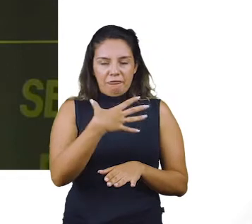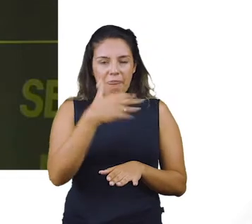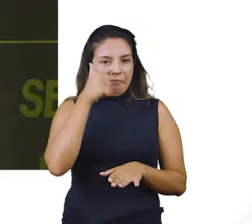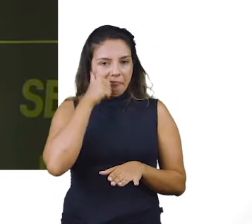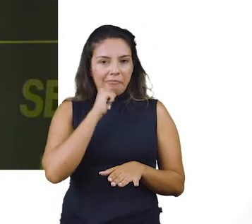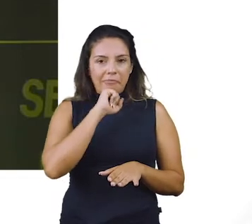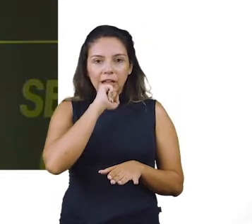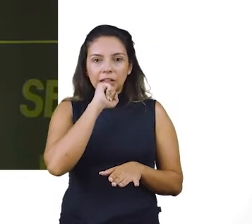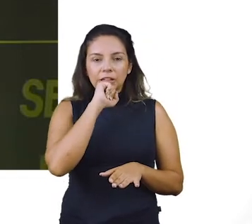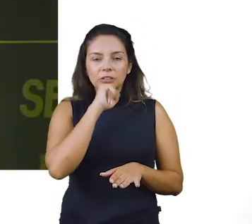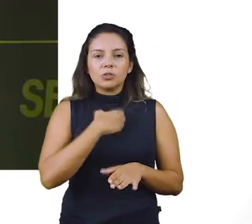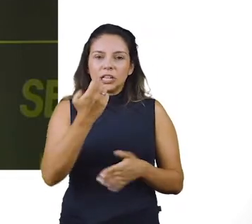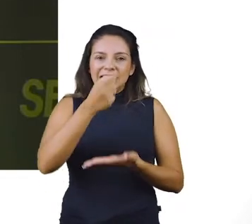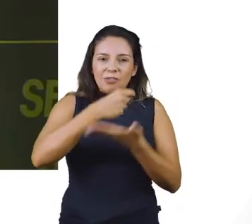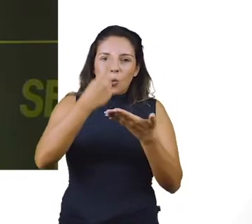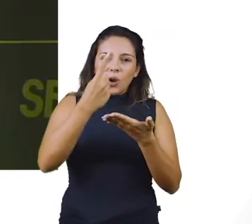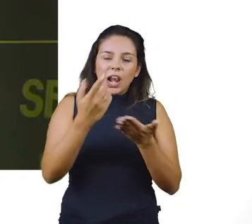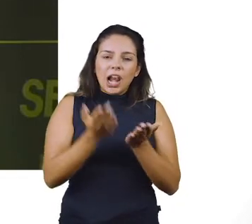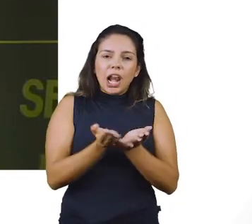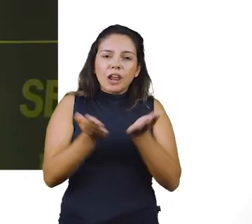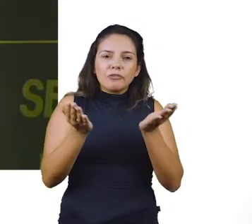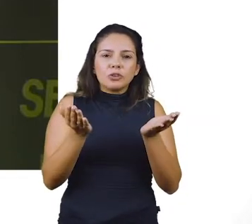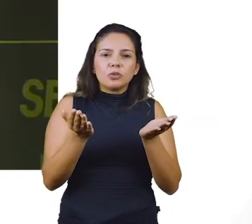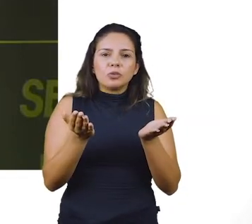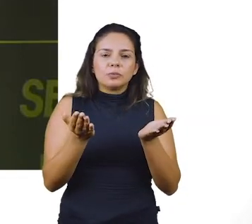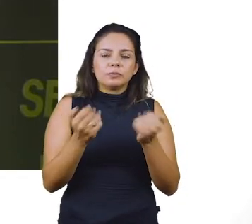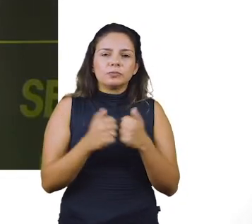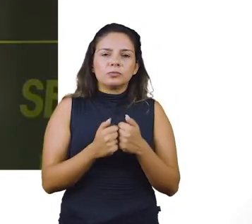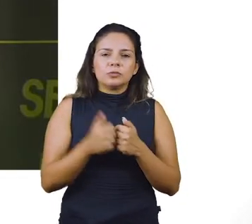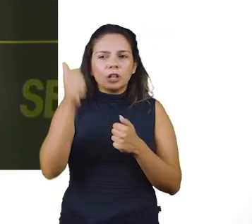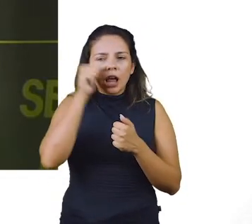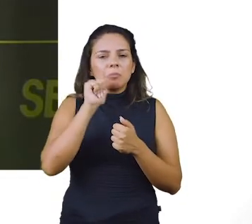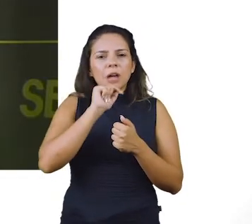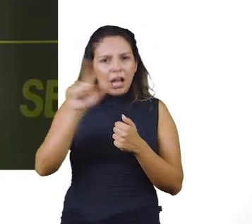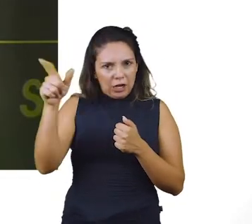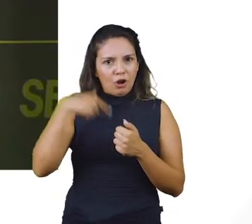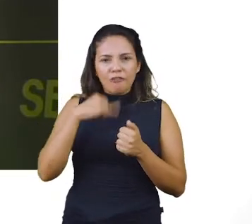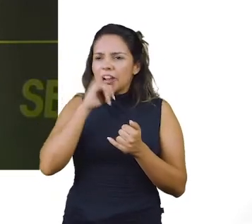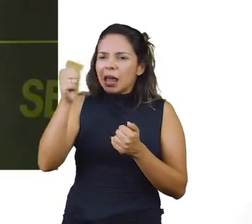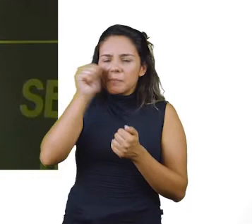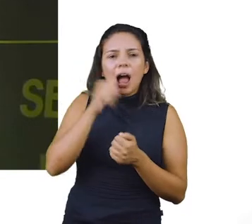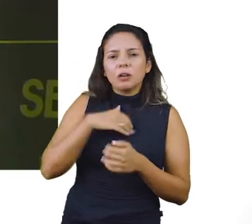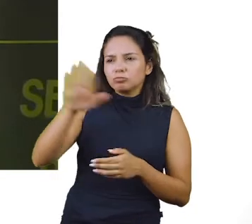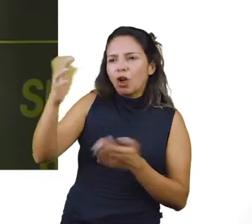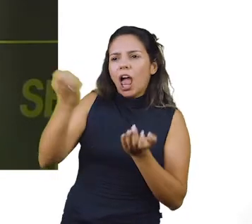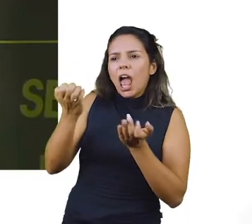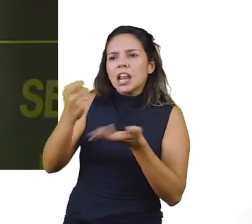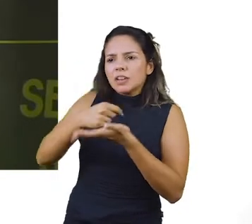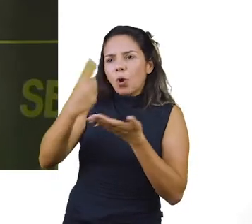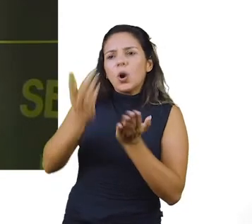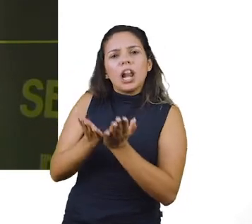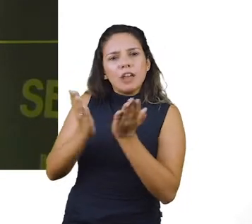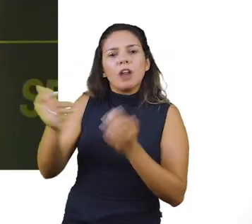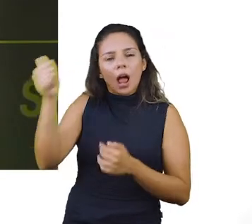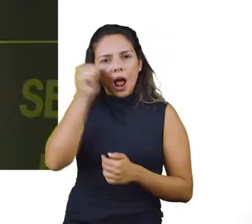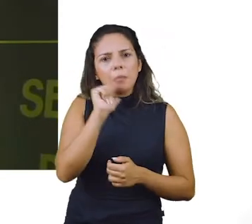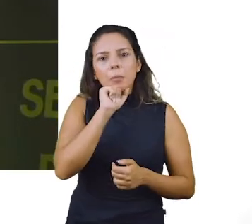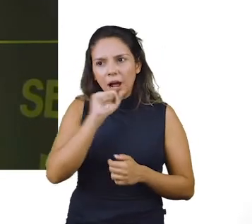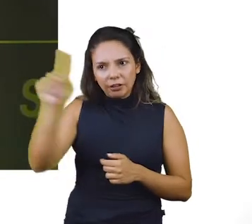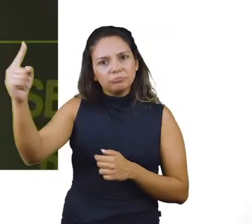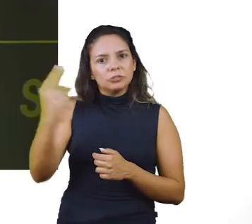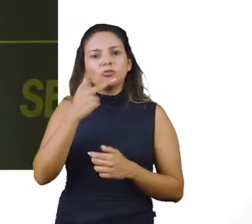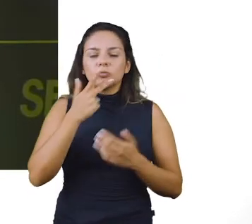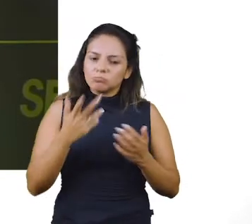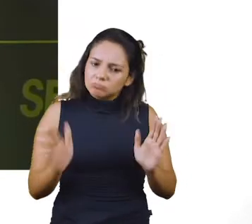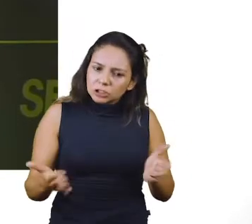chamava Iracema Guiar, que eu queria escrever um livro. E ela me incentivou e ficou feliz, que coisa boa, meu filho e tal, comprou